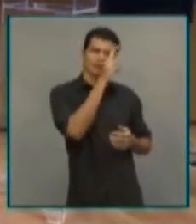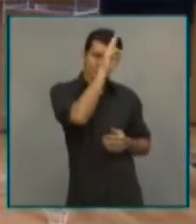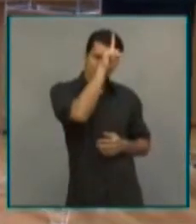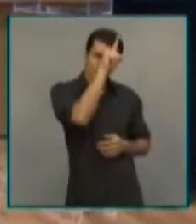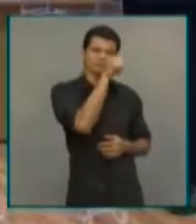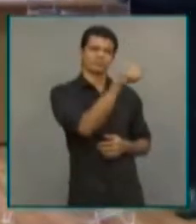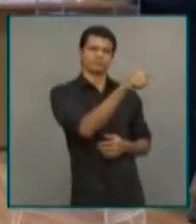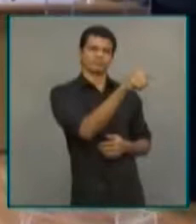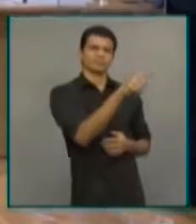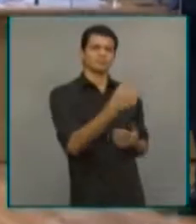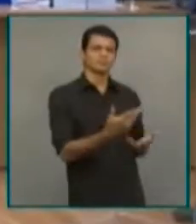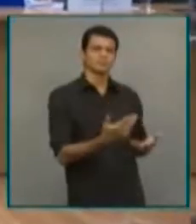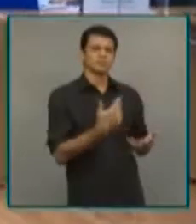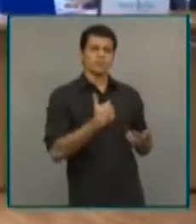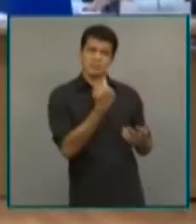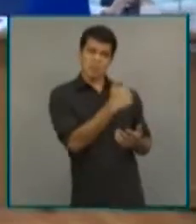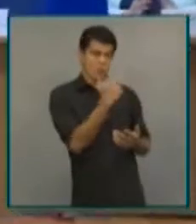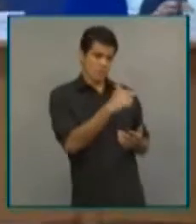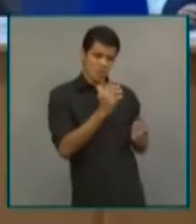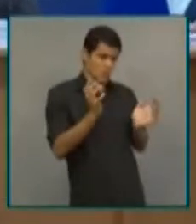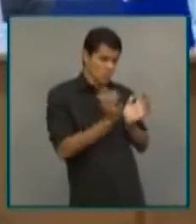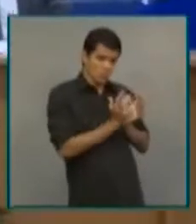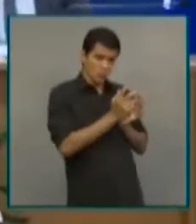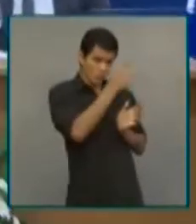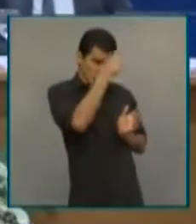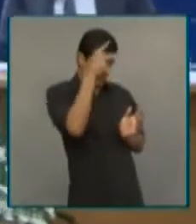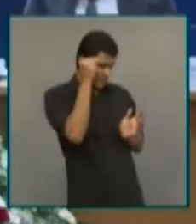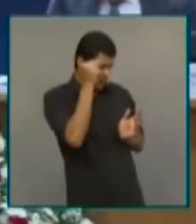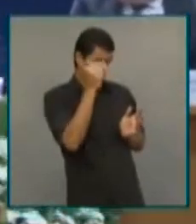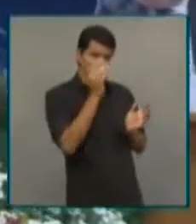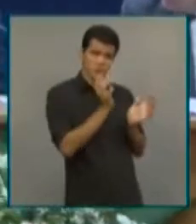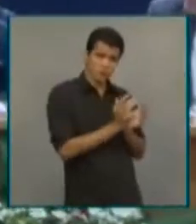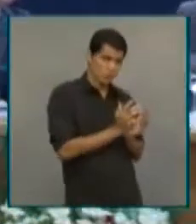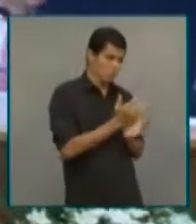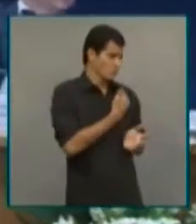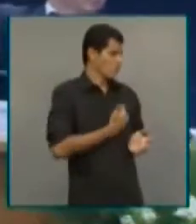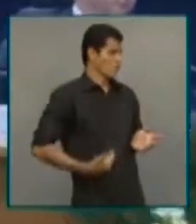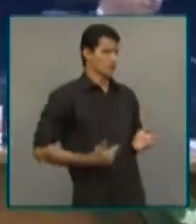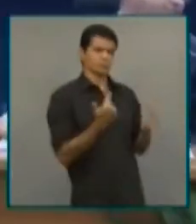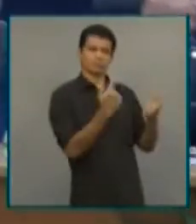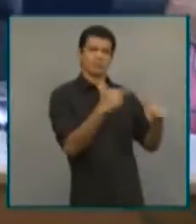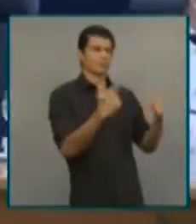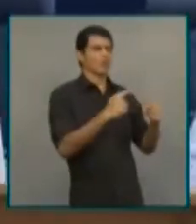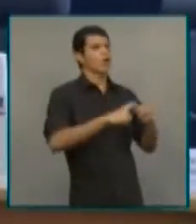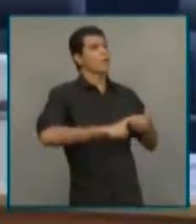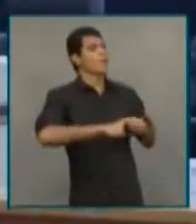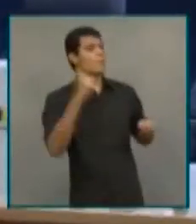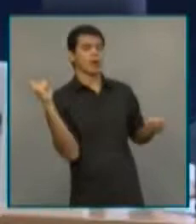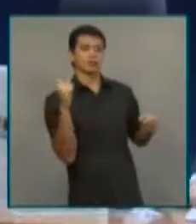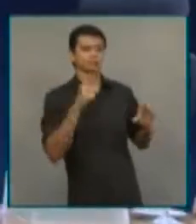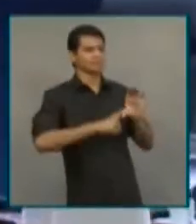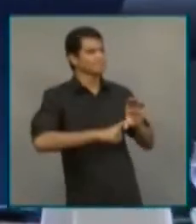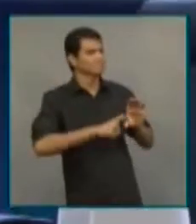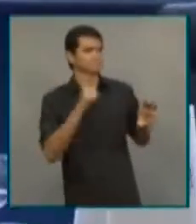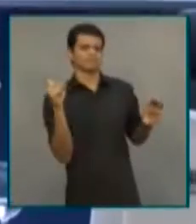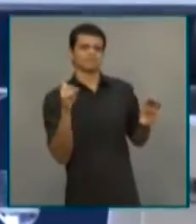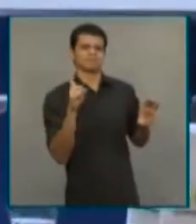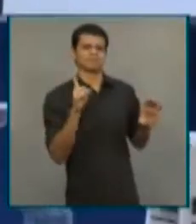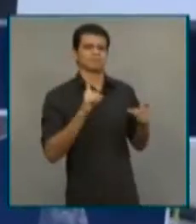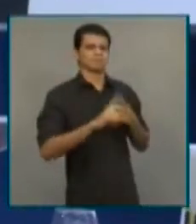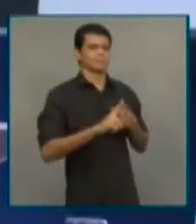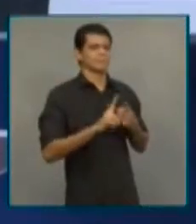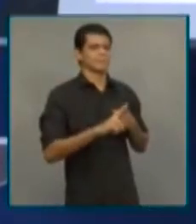nem de prefeitura. Muito pelo contrário. É uma chapa independente formada por advogados e